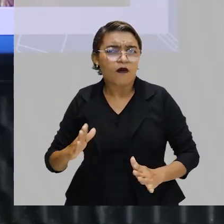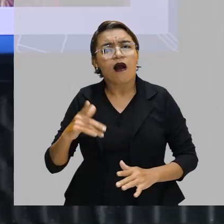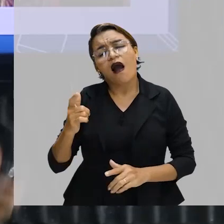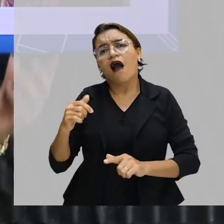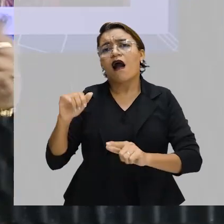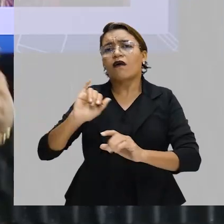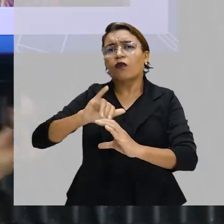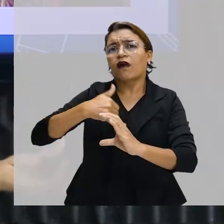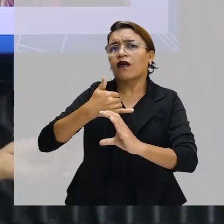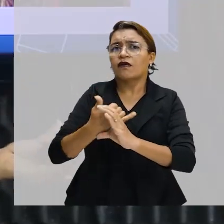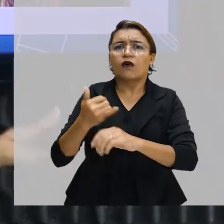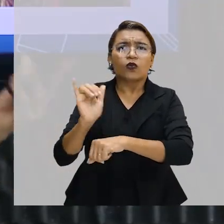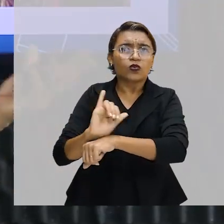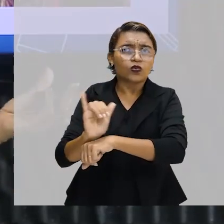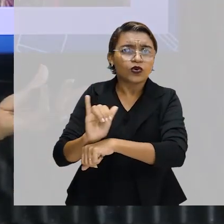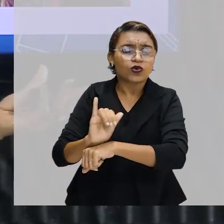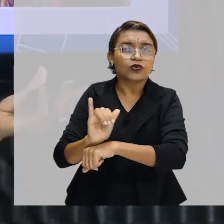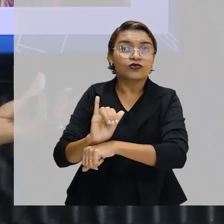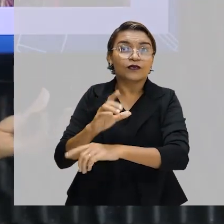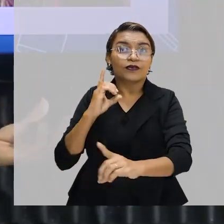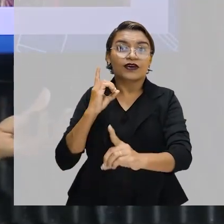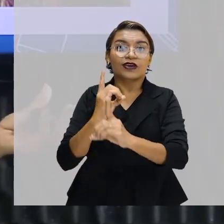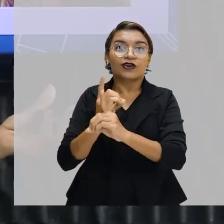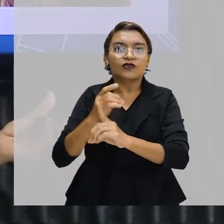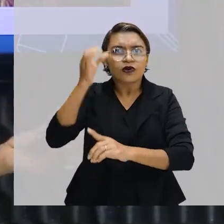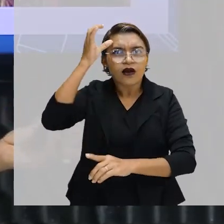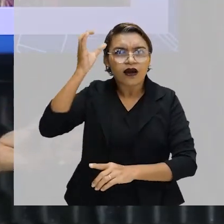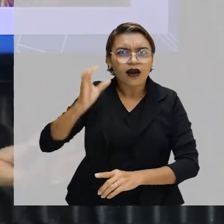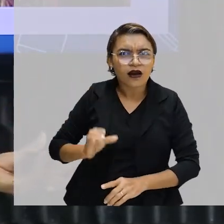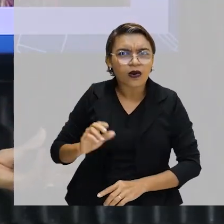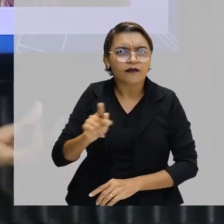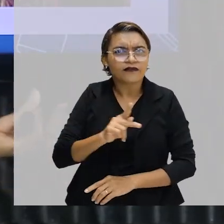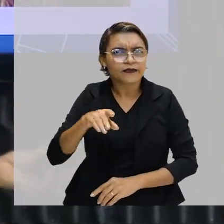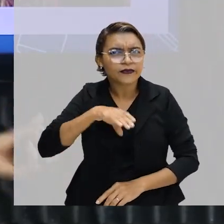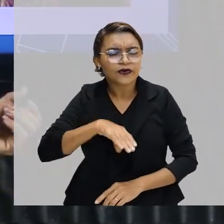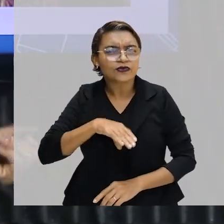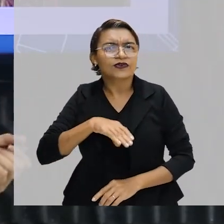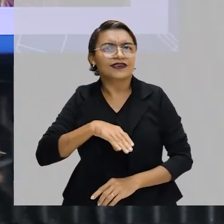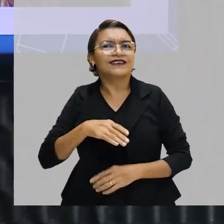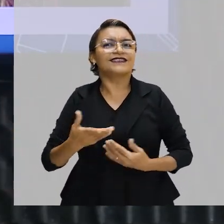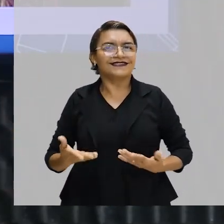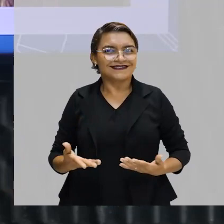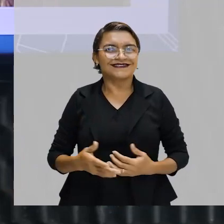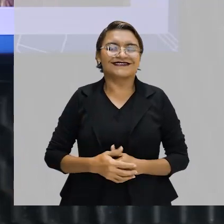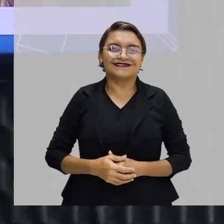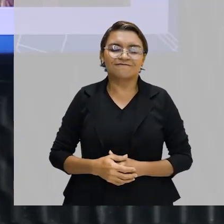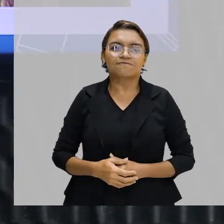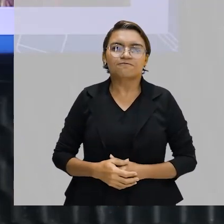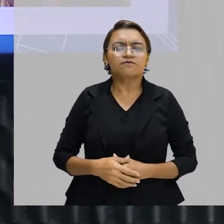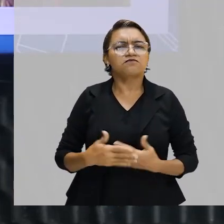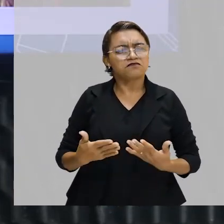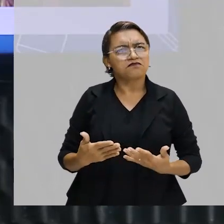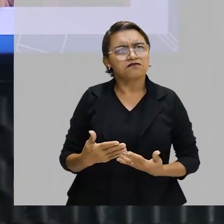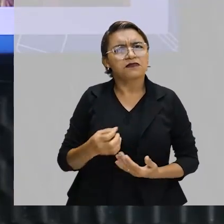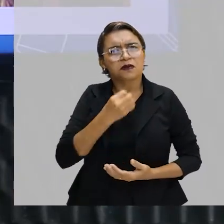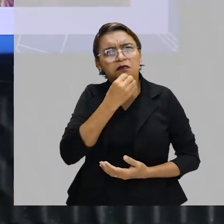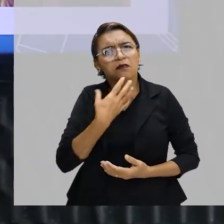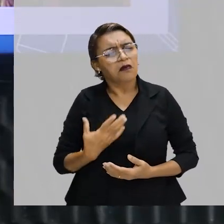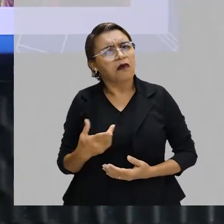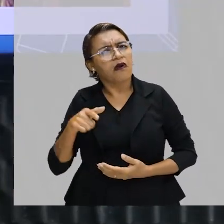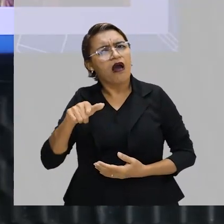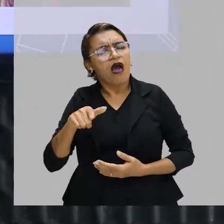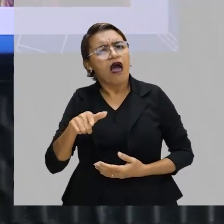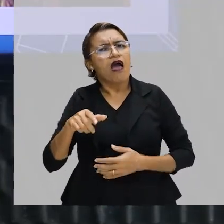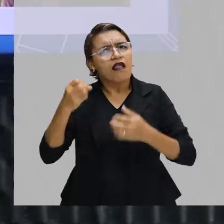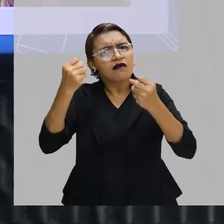YouTube e me encontrou. Olha, quem é ela? Cacau Sotero, professora de língua portuguesa. Engraçado, ela está falando de quê? De